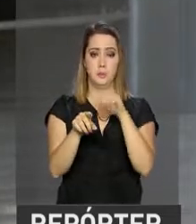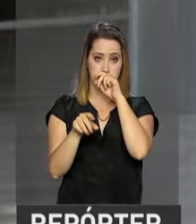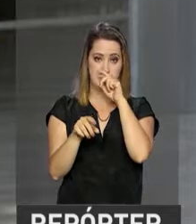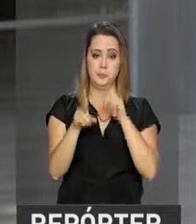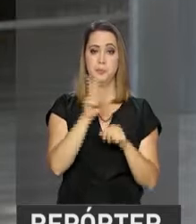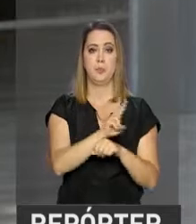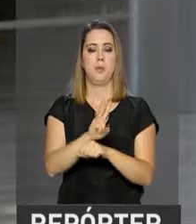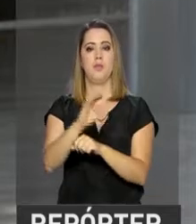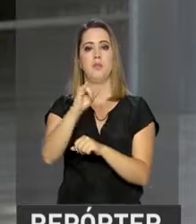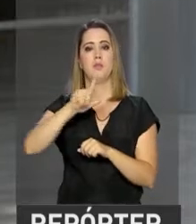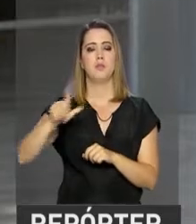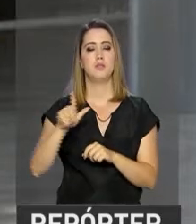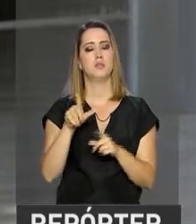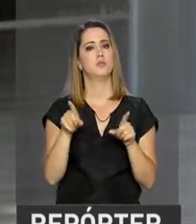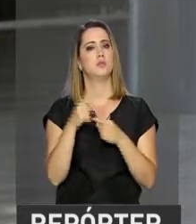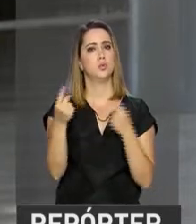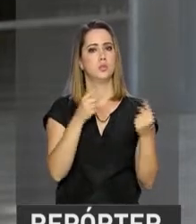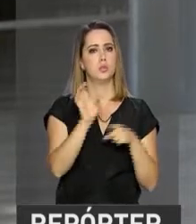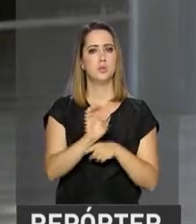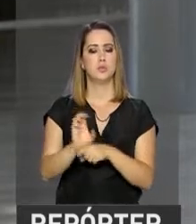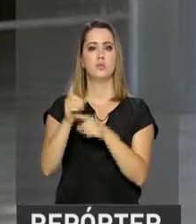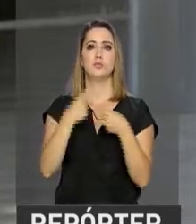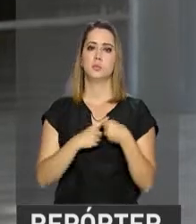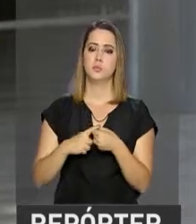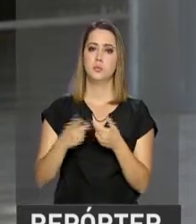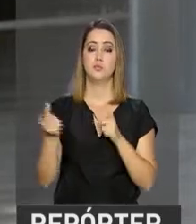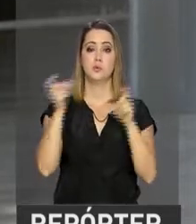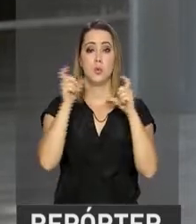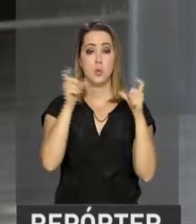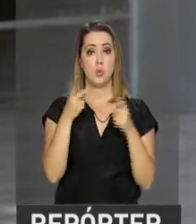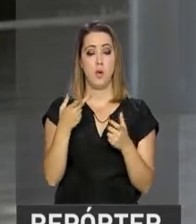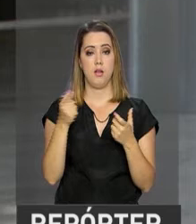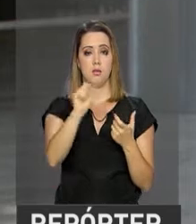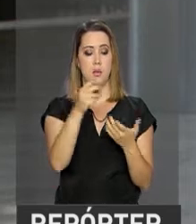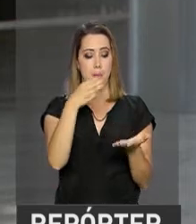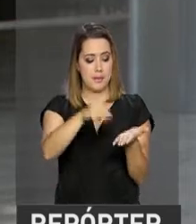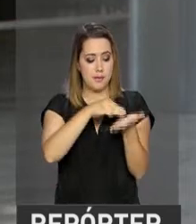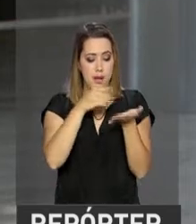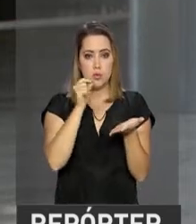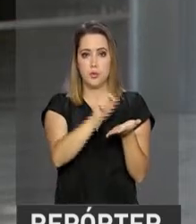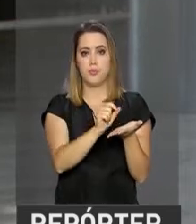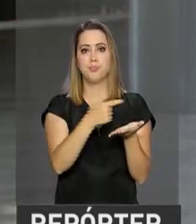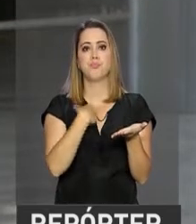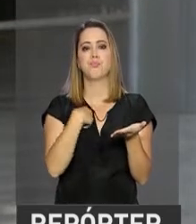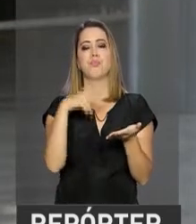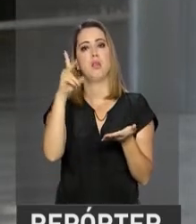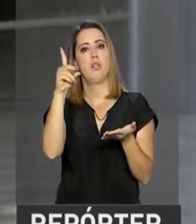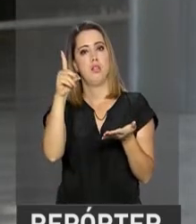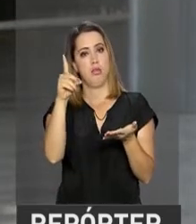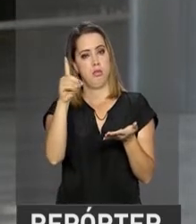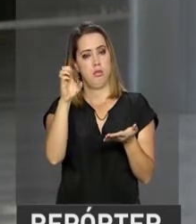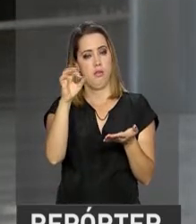e municípios segundo a anatel os usuários vão receber a seguinte mensagem abre aspas defesa civil